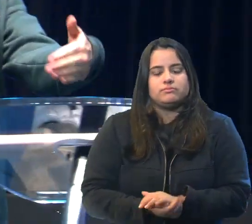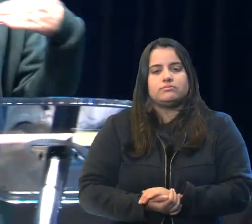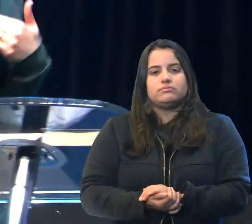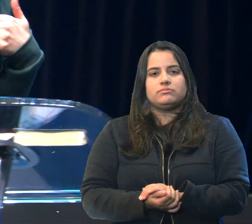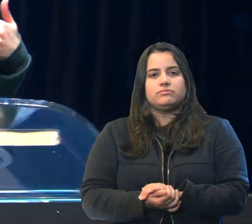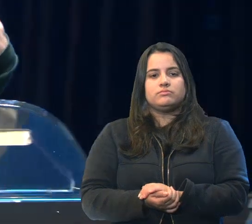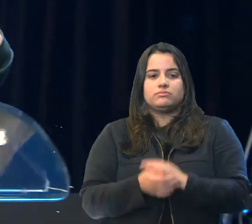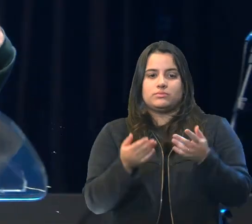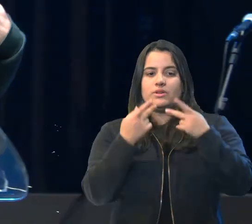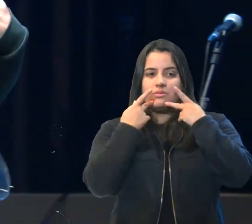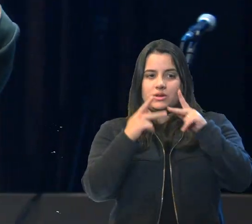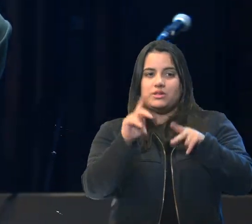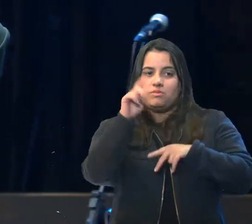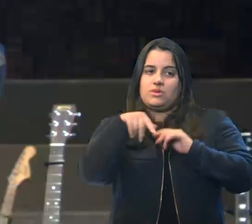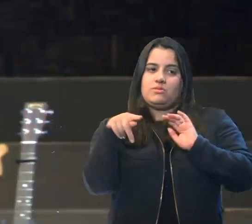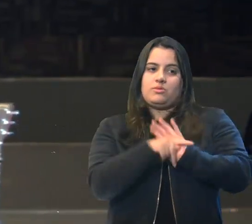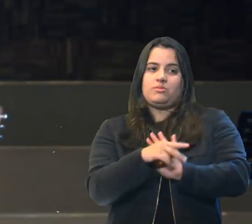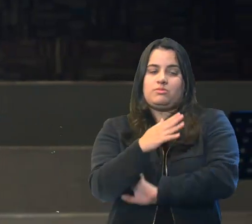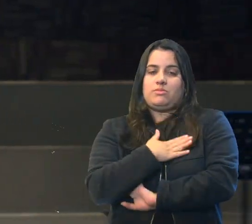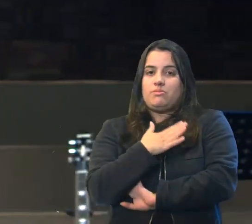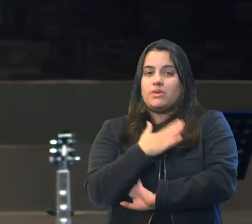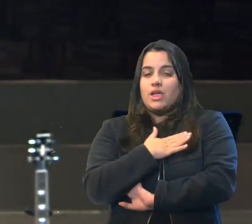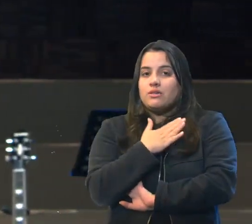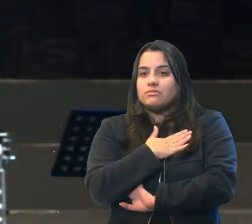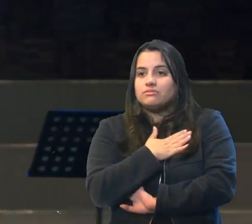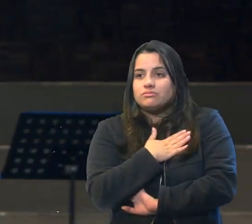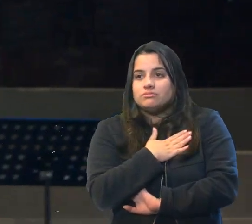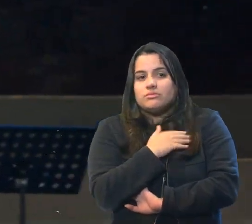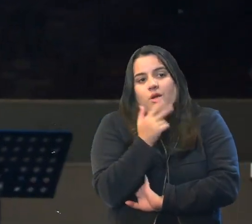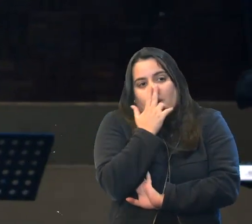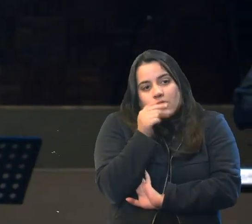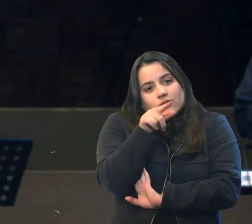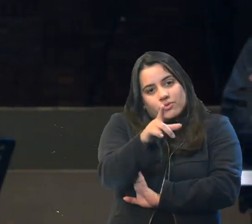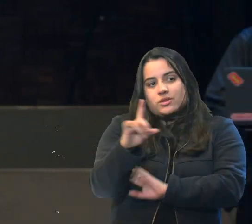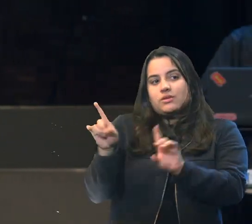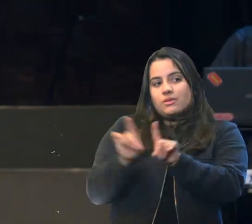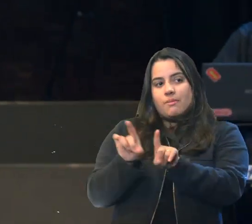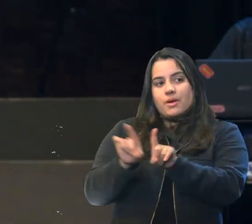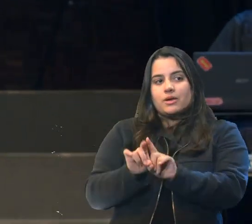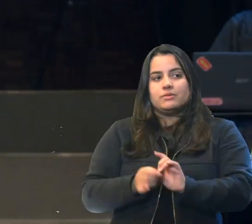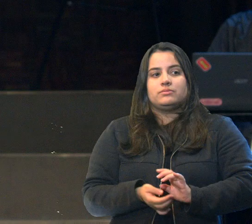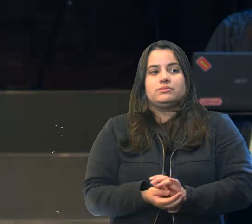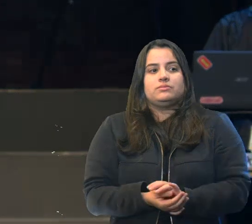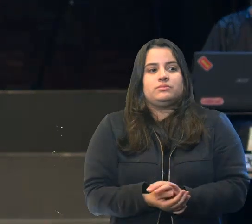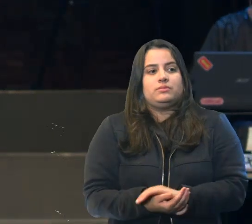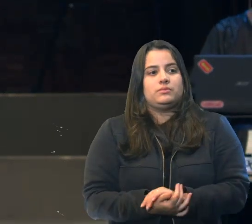Essa pregação é para mim. Eu acho que também é para você.